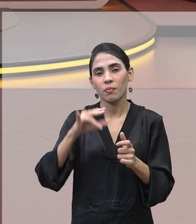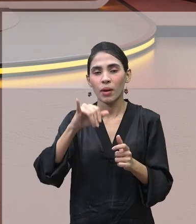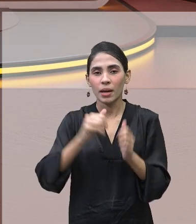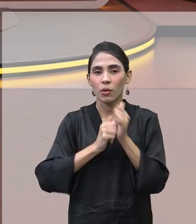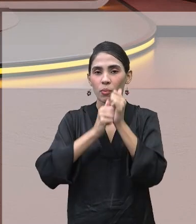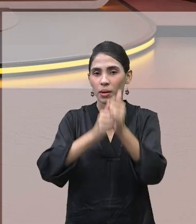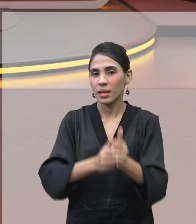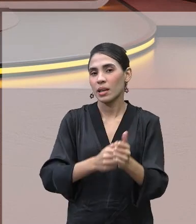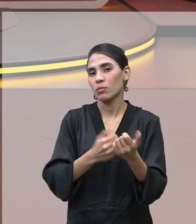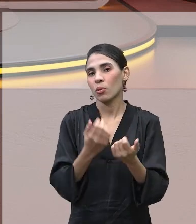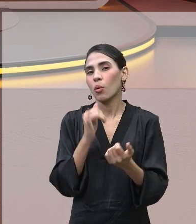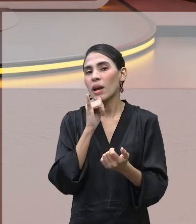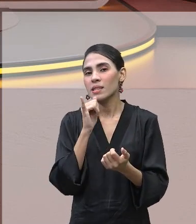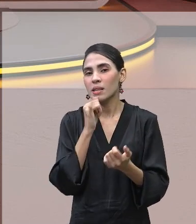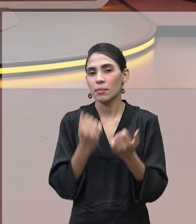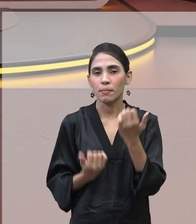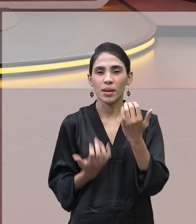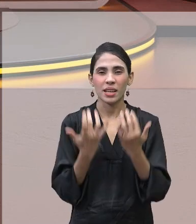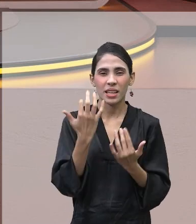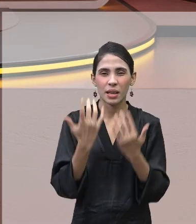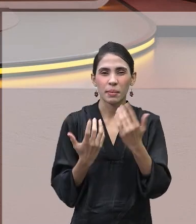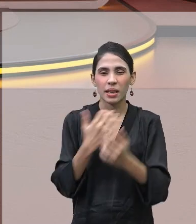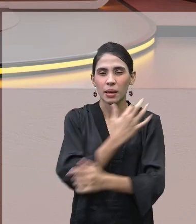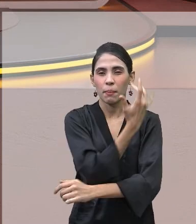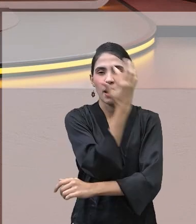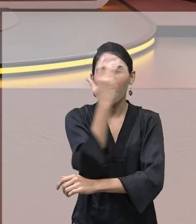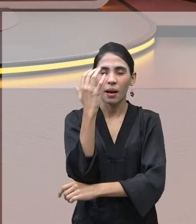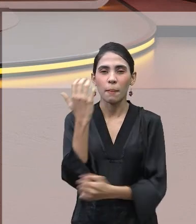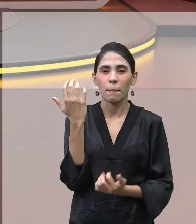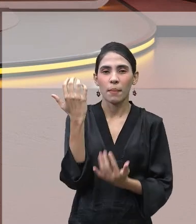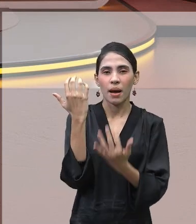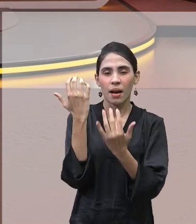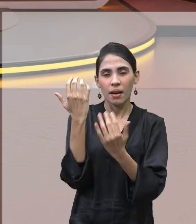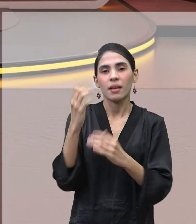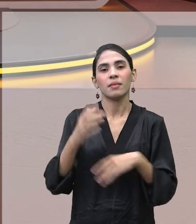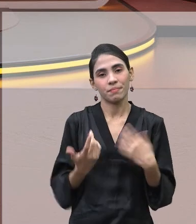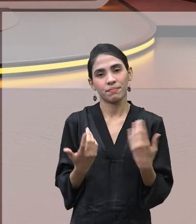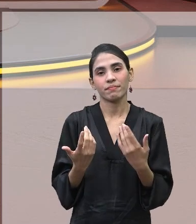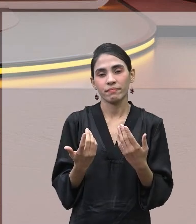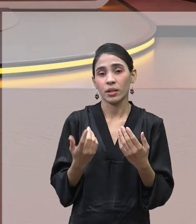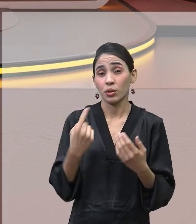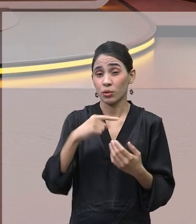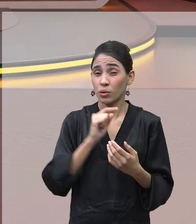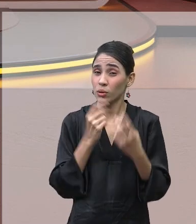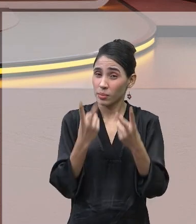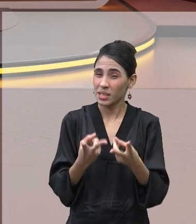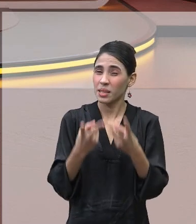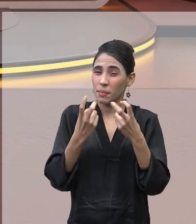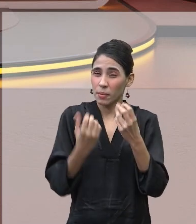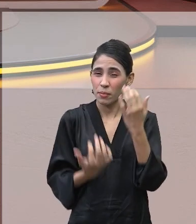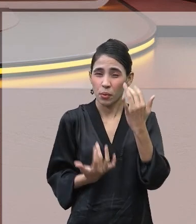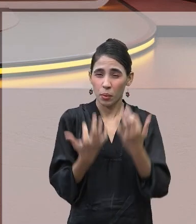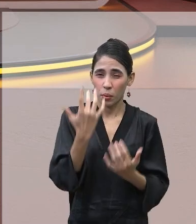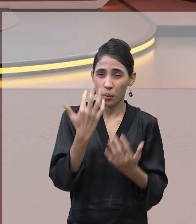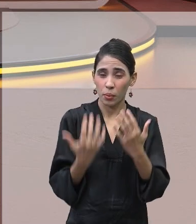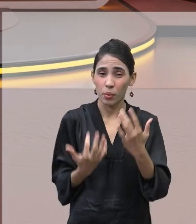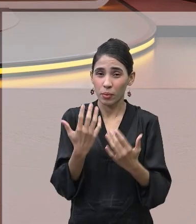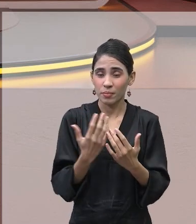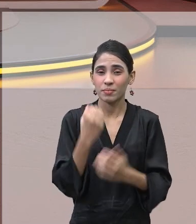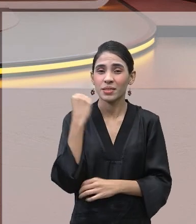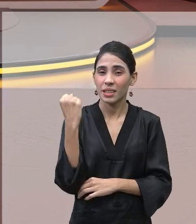de queimadas, e aí a gente tem observado que as queimadas chegaram num ponto praticamente